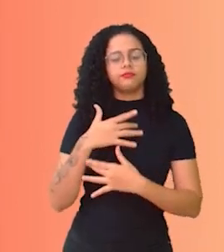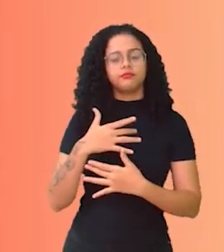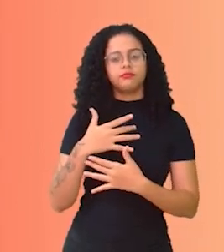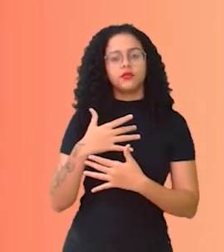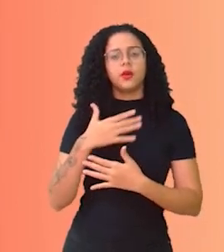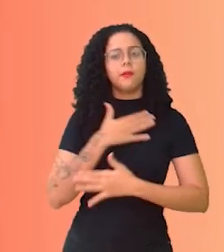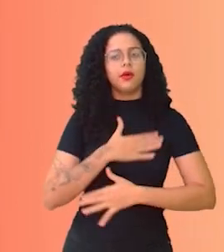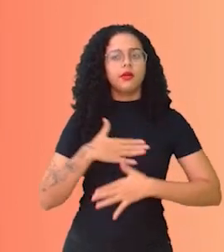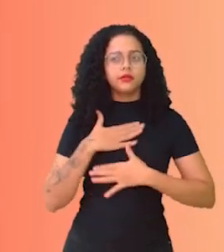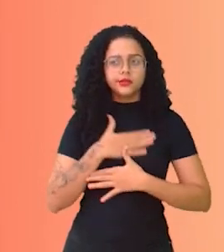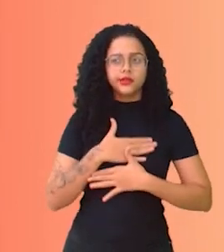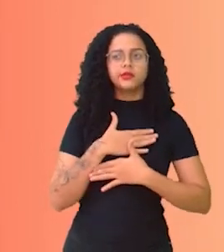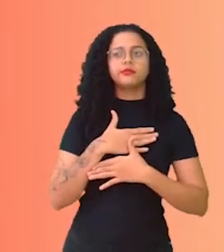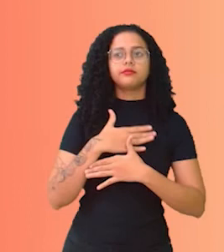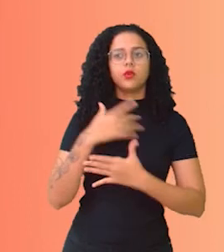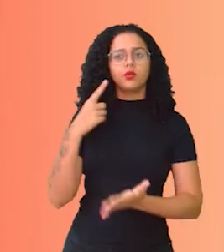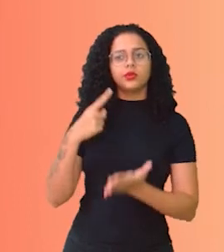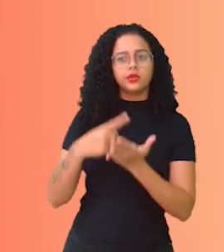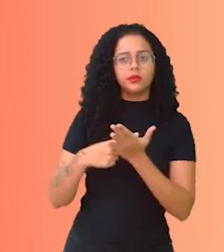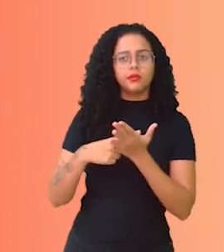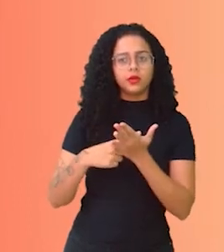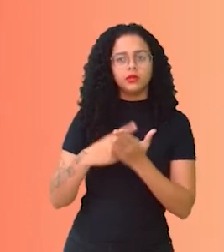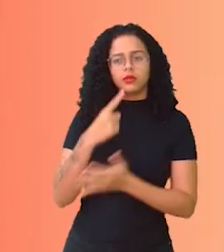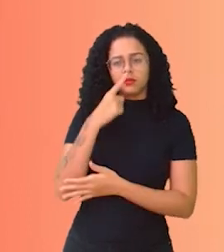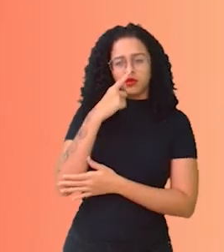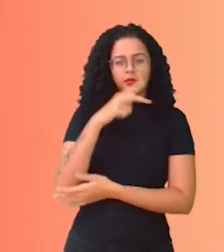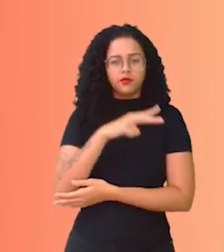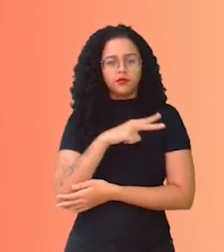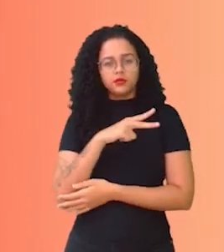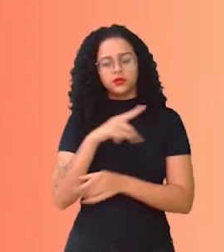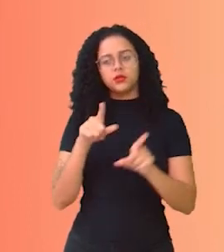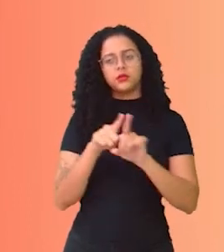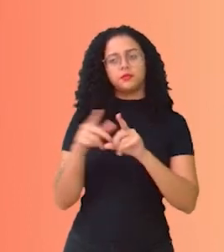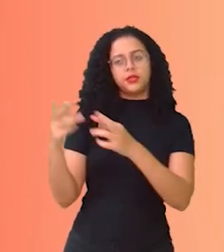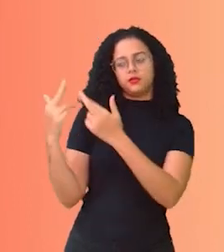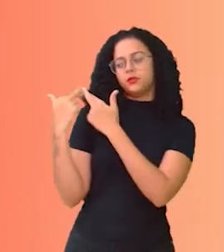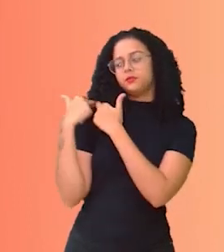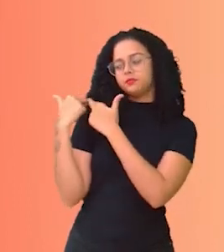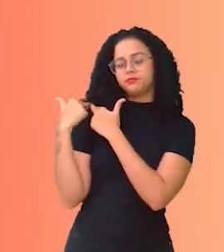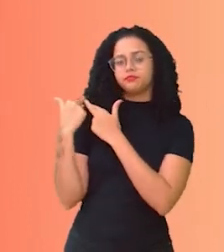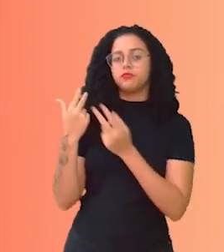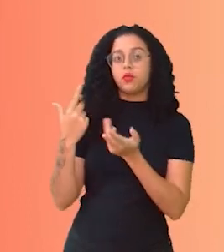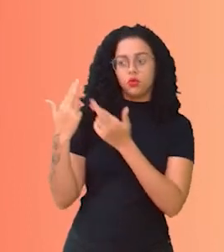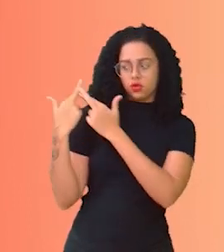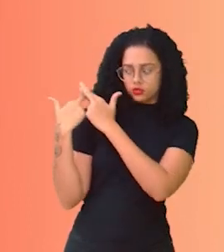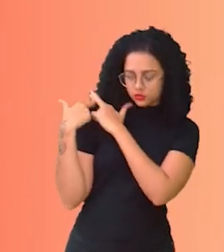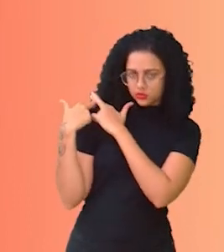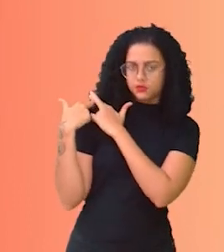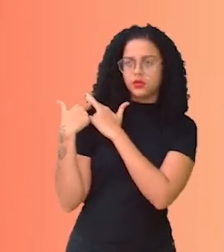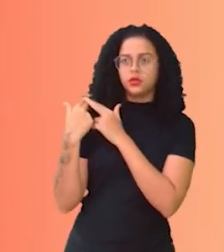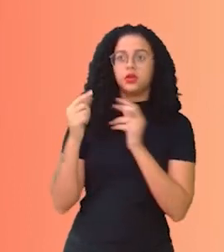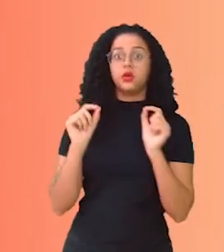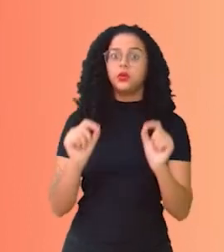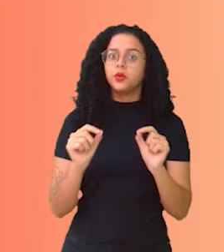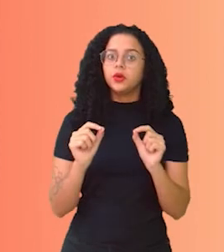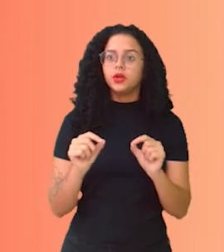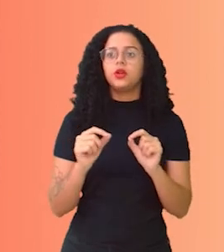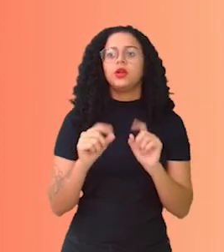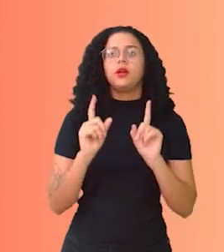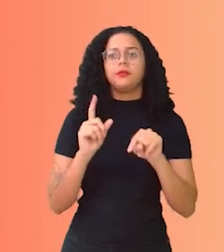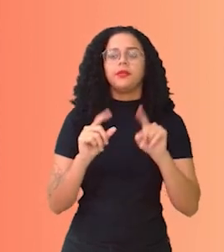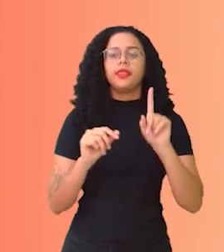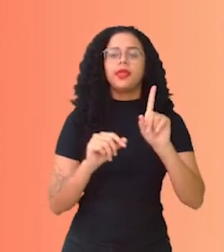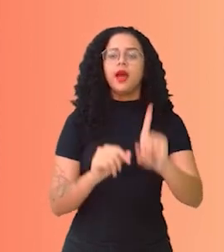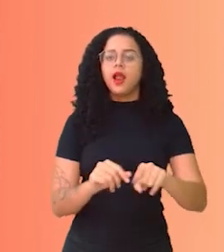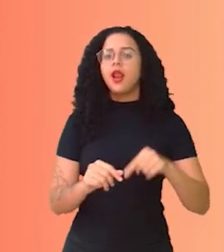consentimento, intimidade e privacidade e responsabilidades. Vejam, essas responsabilidades, elas vão além